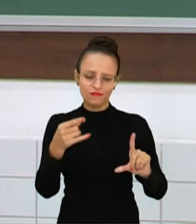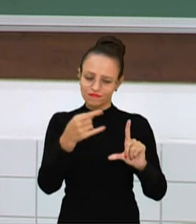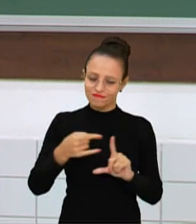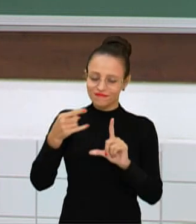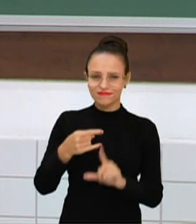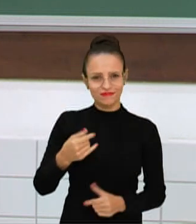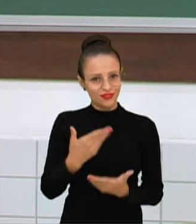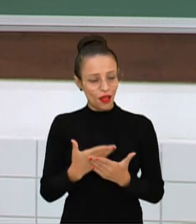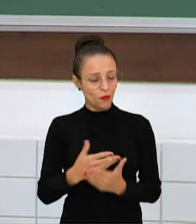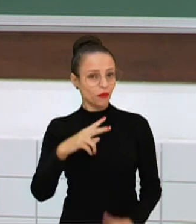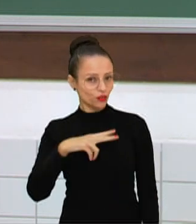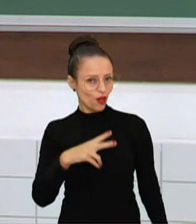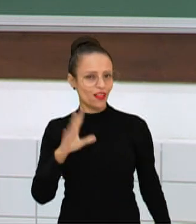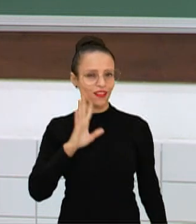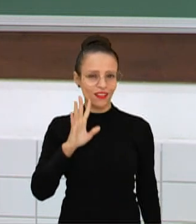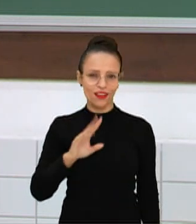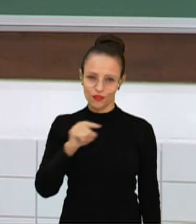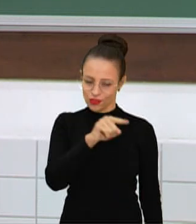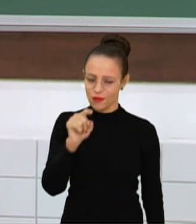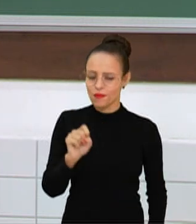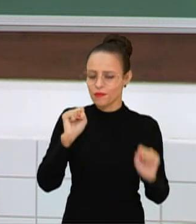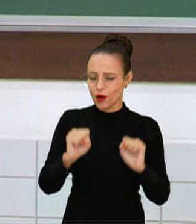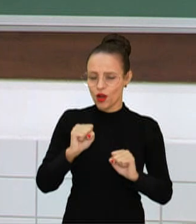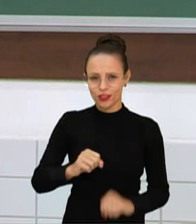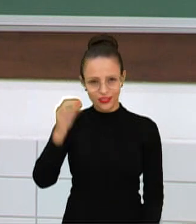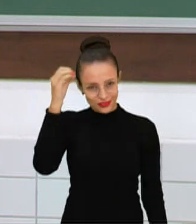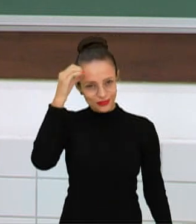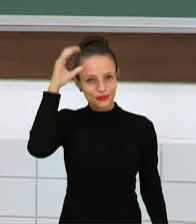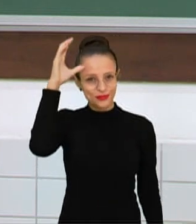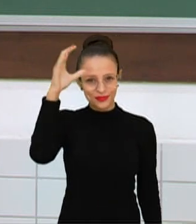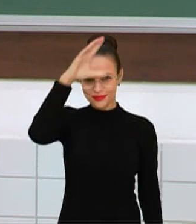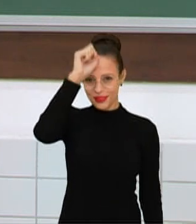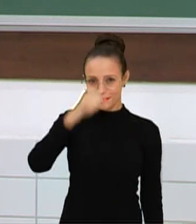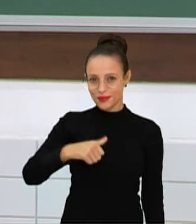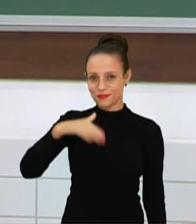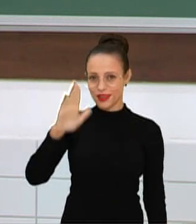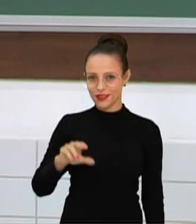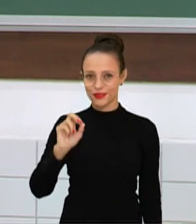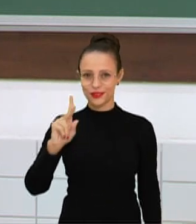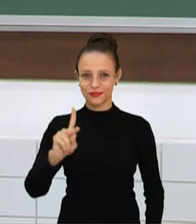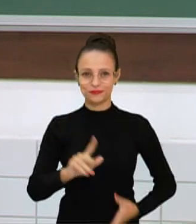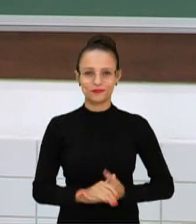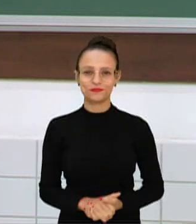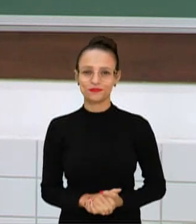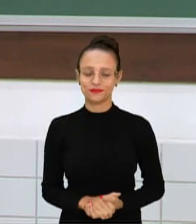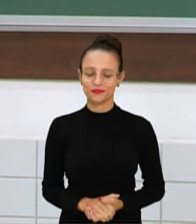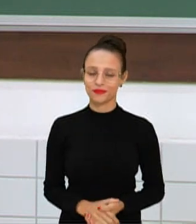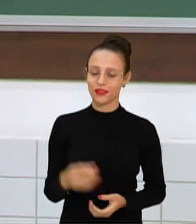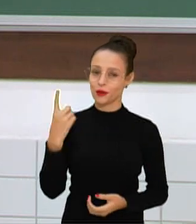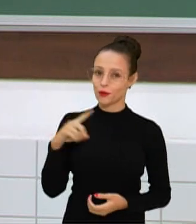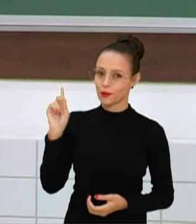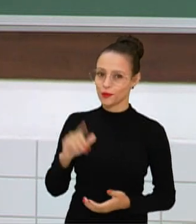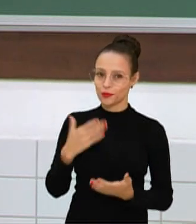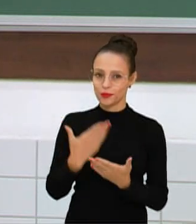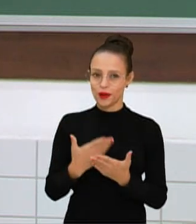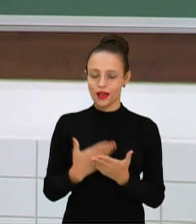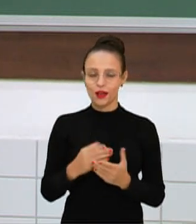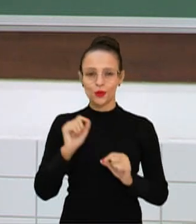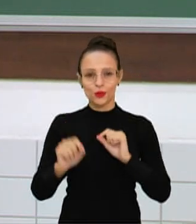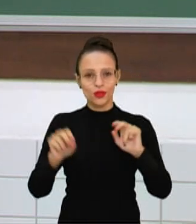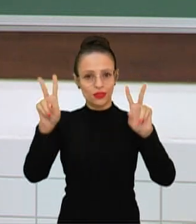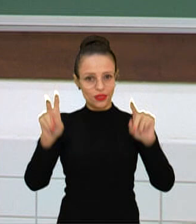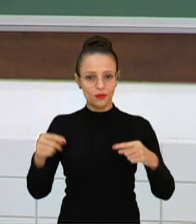particular, olha que legal. Você tem muito a aprender e crescer com isso, ok? Nós estávamos trabalhando nas últimas aulas com razão